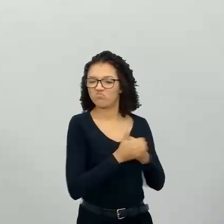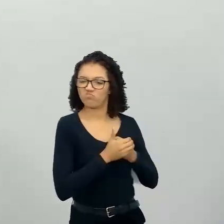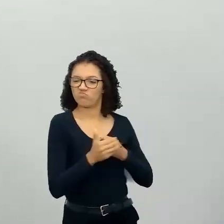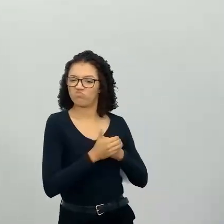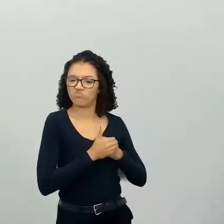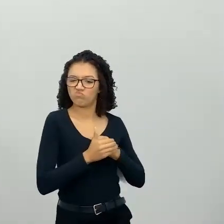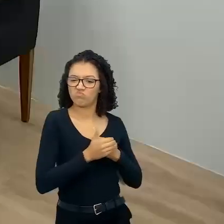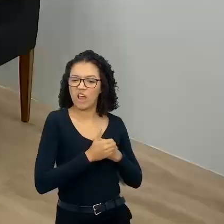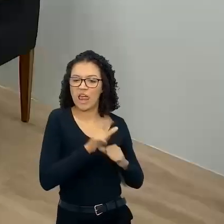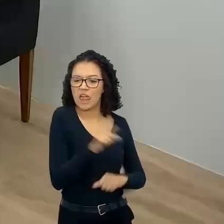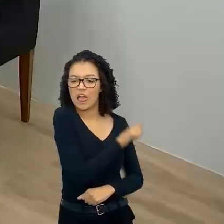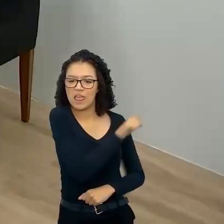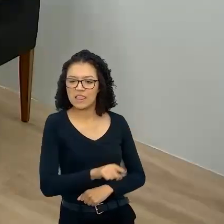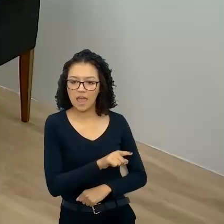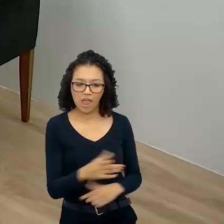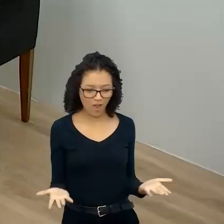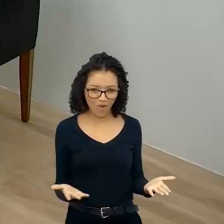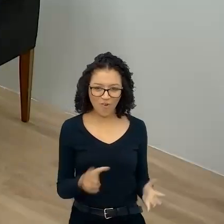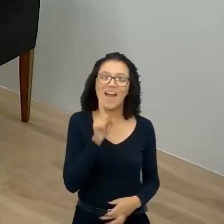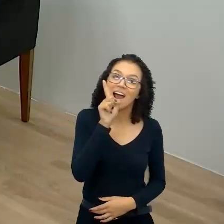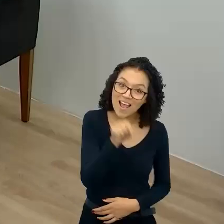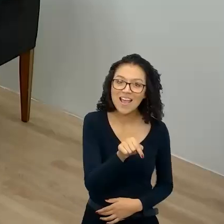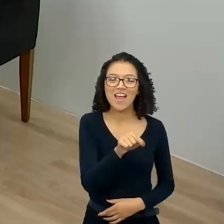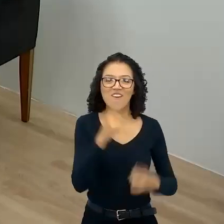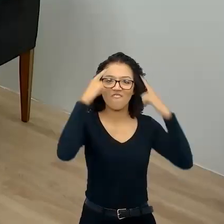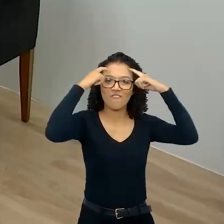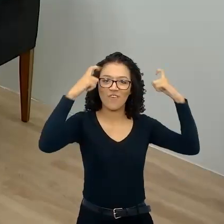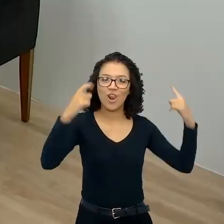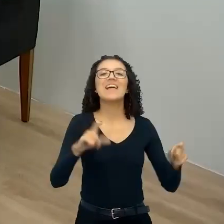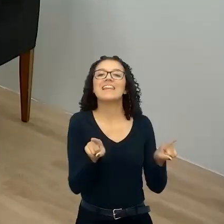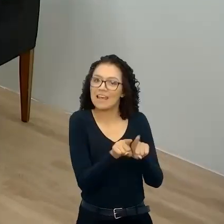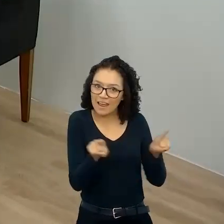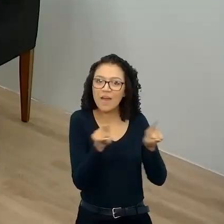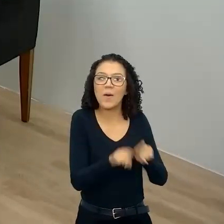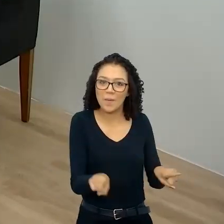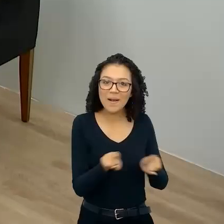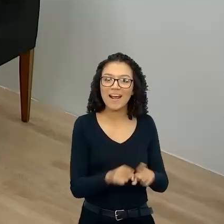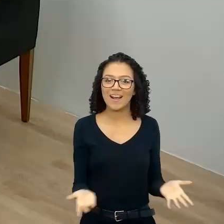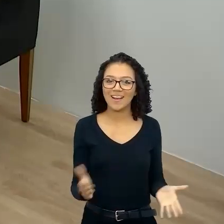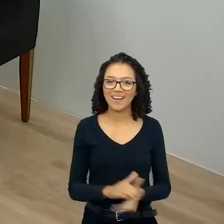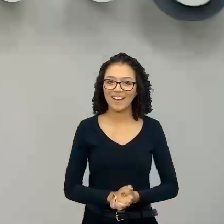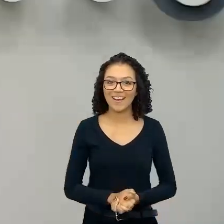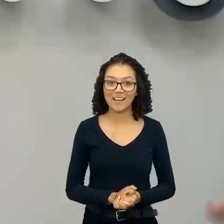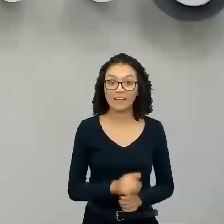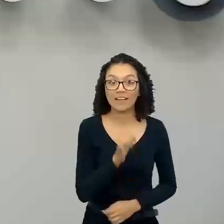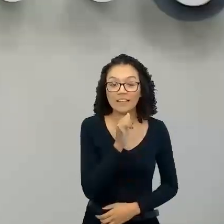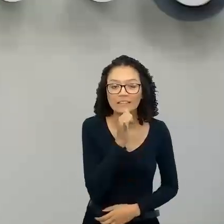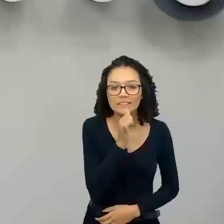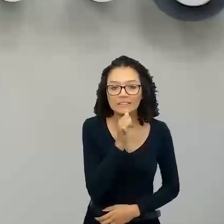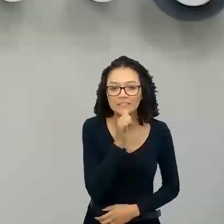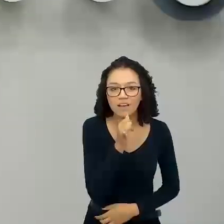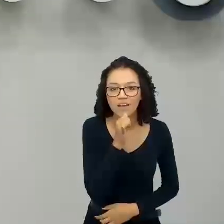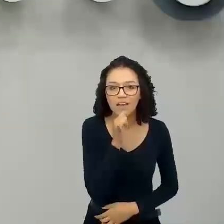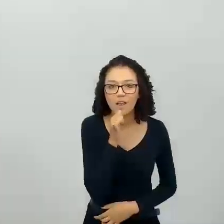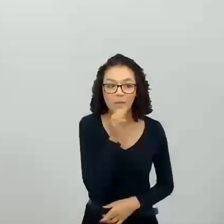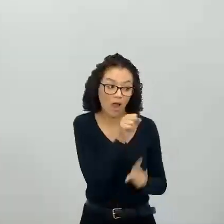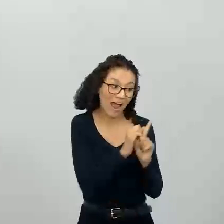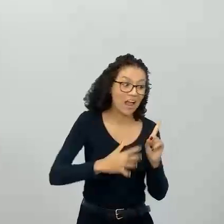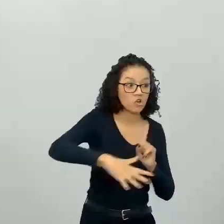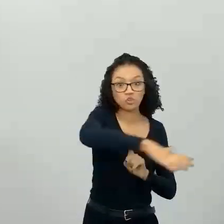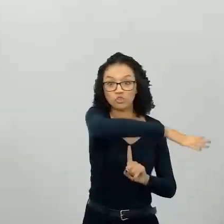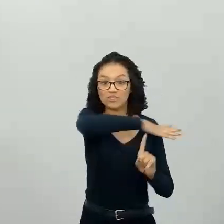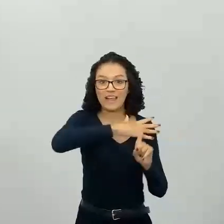Exatamente. Eu não estou praticando violência, ele não está sofrendo uma violência quando ele está colocado ali diante da